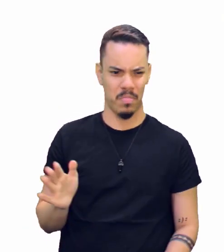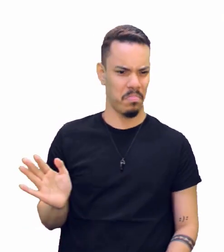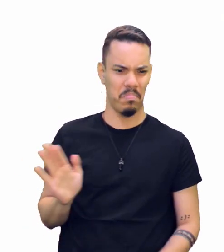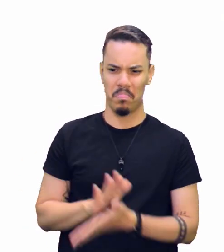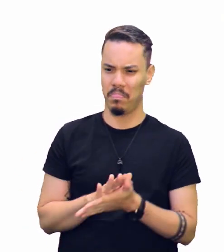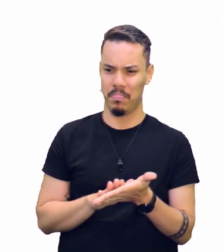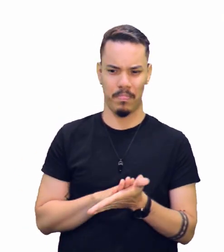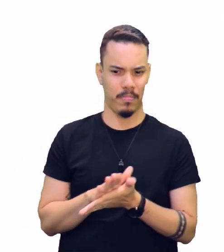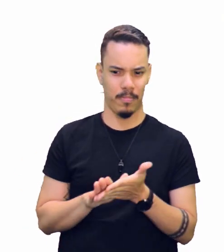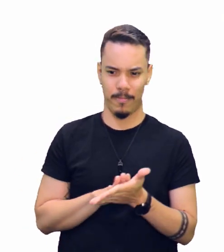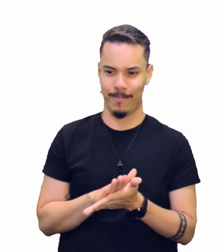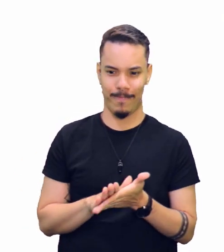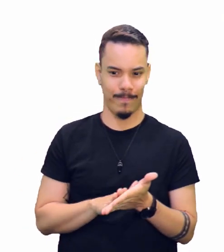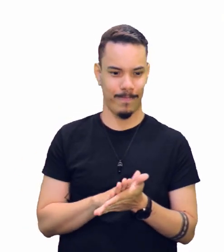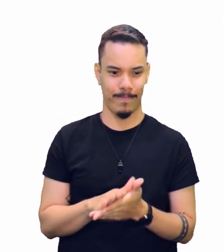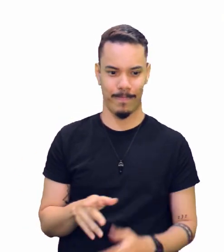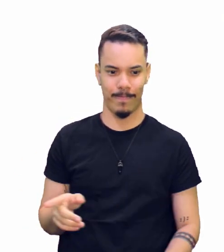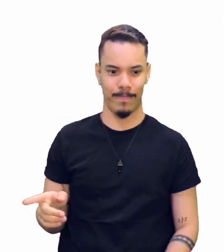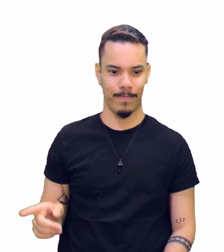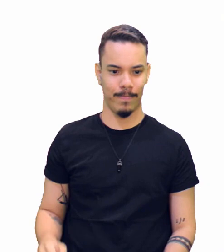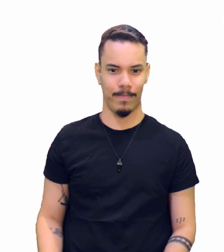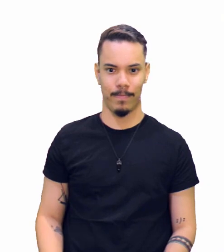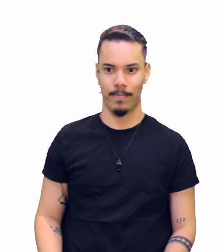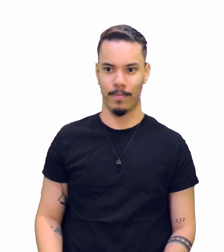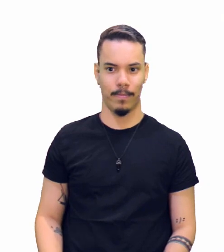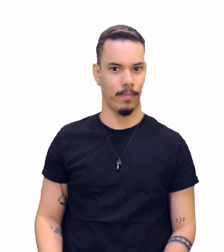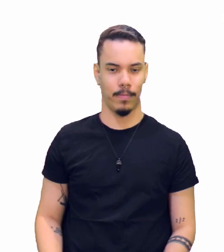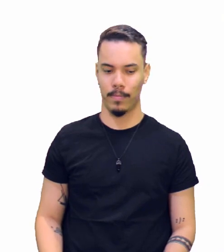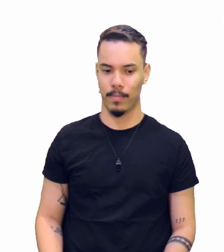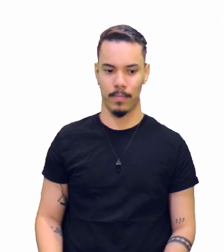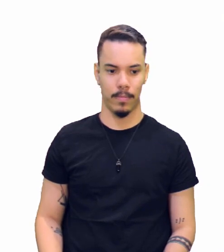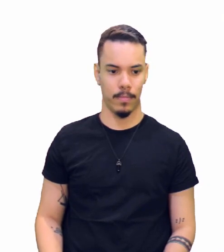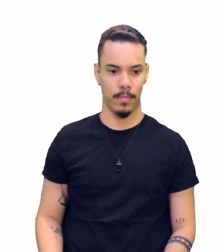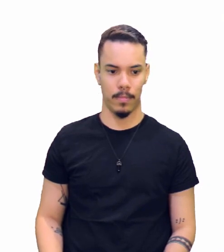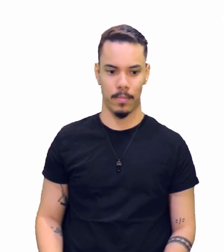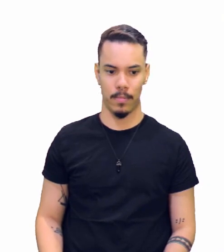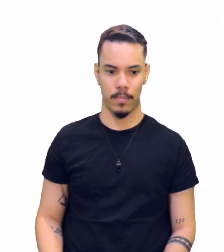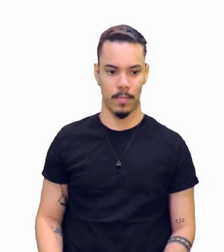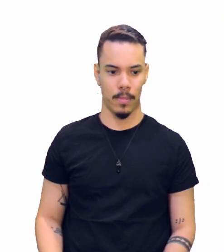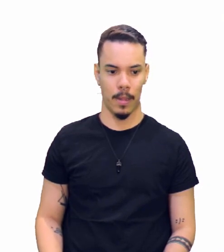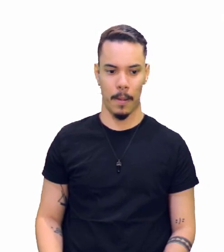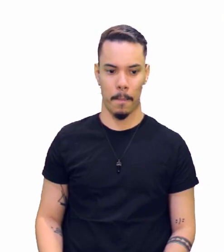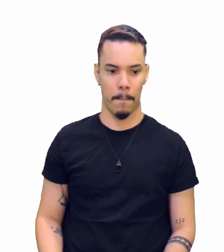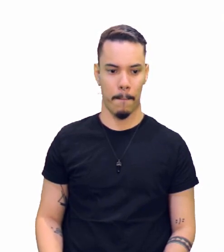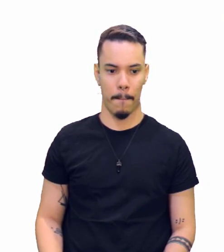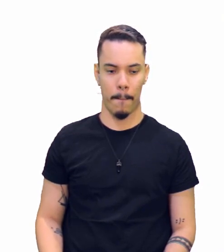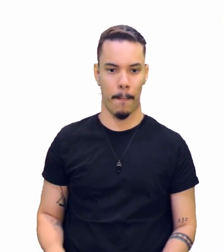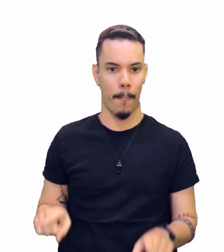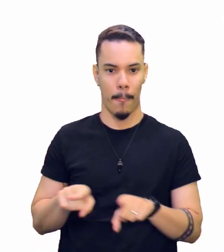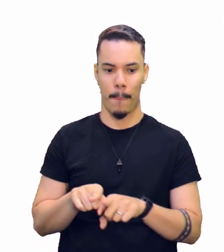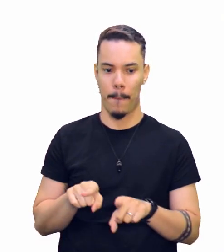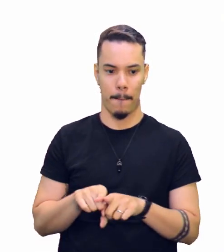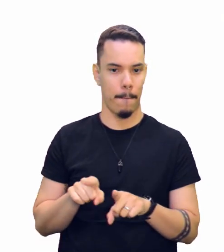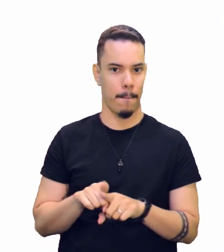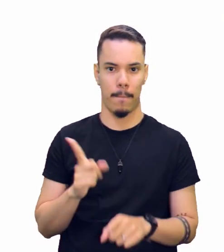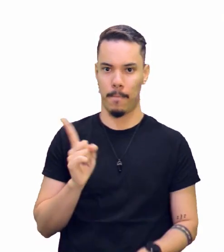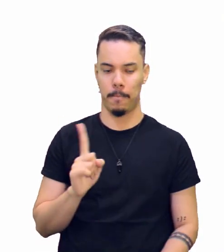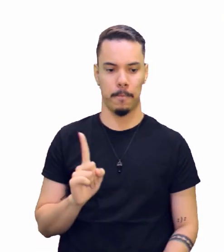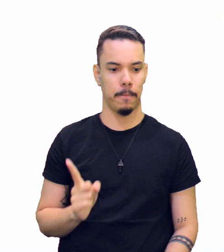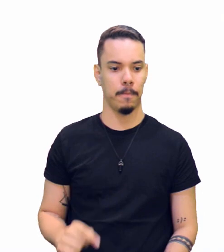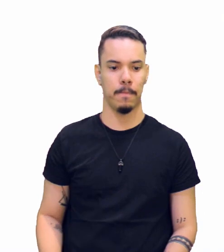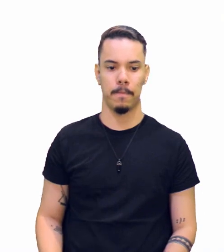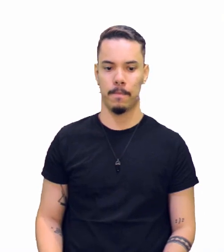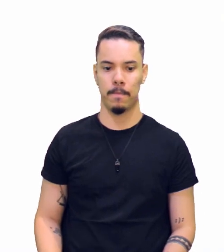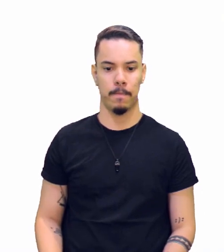mencionei dados aí no texto vocês também não leram nenhum momento a palavra dices que seria aí a questão dos dados